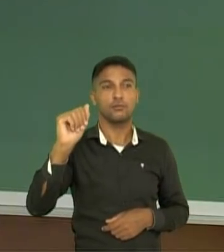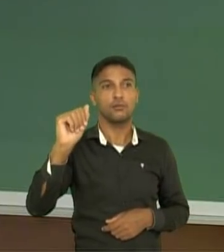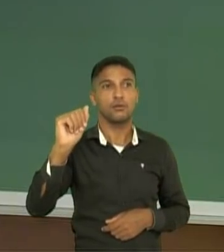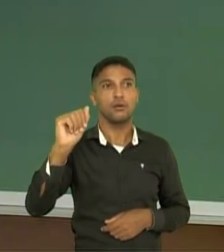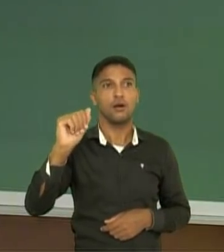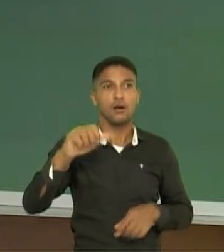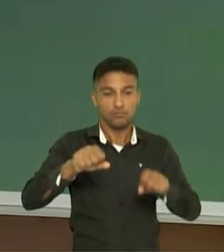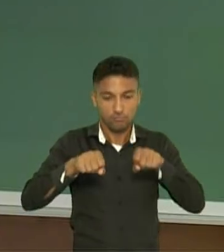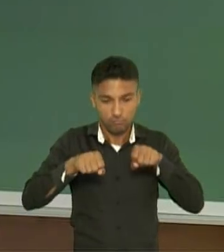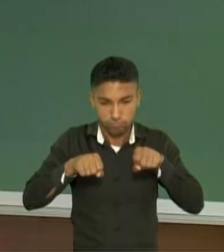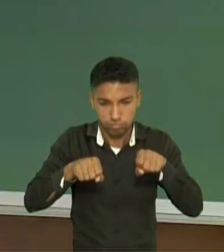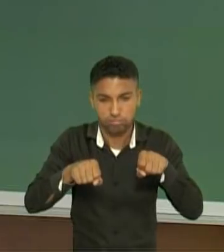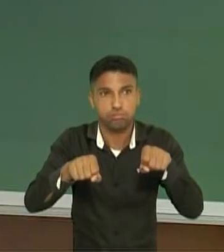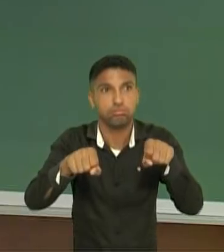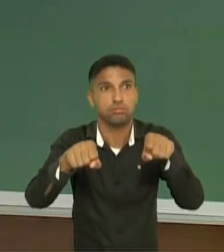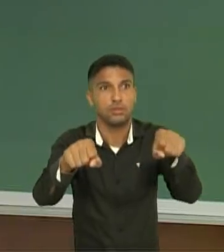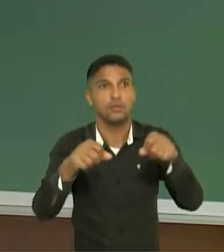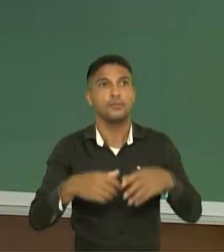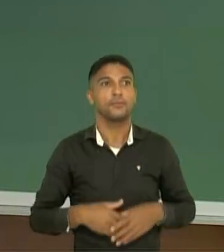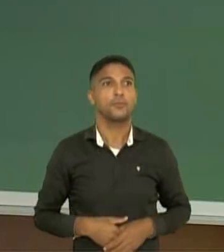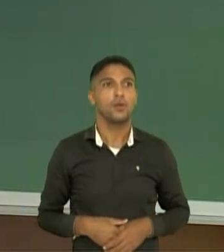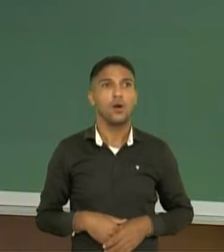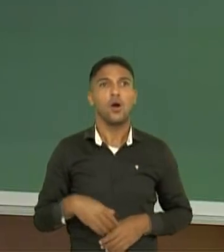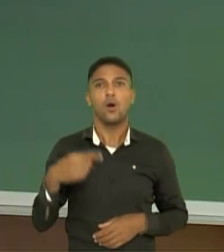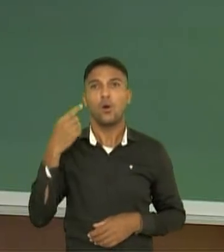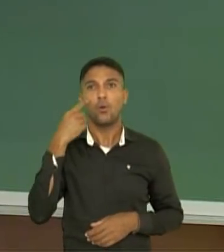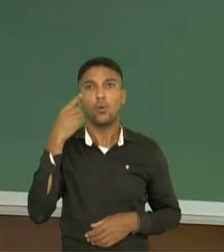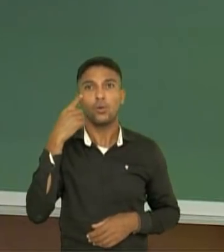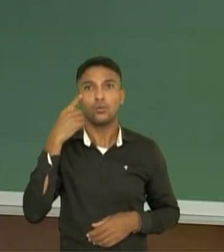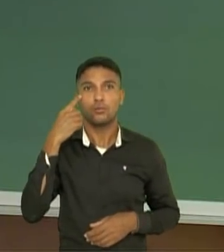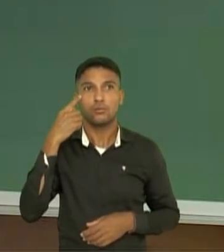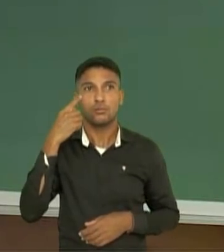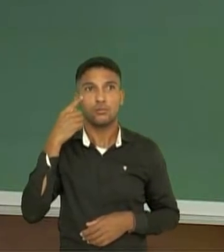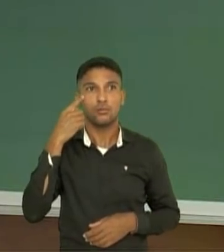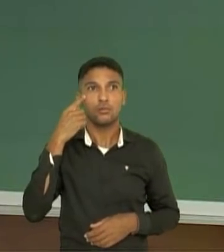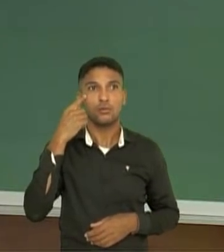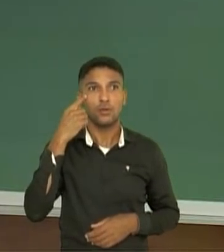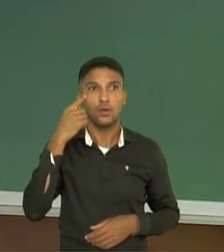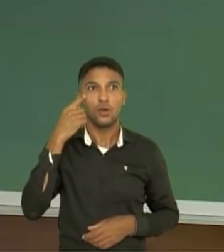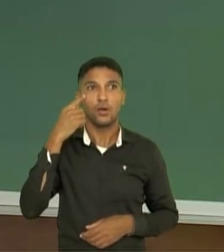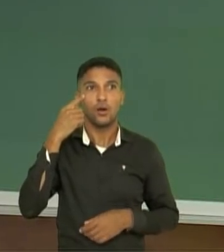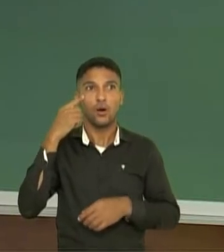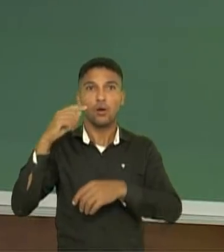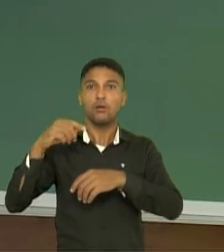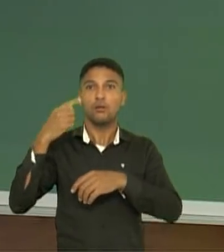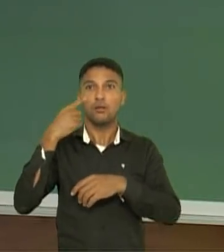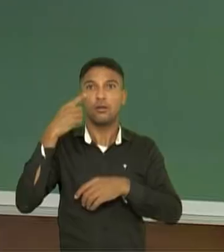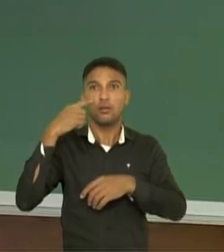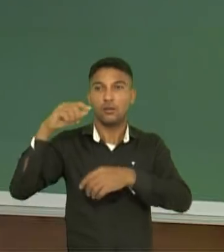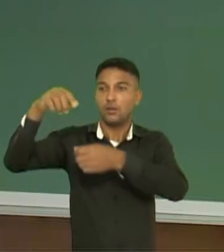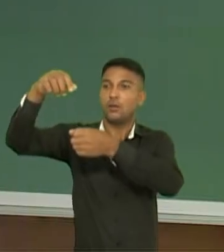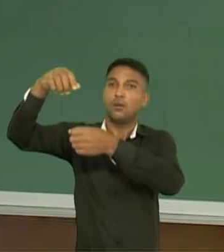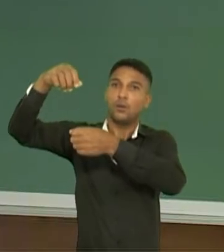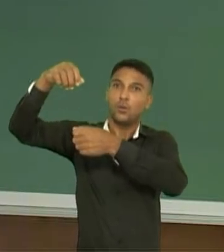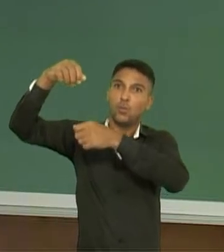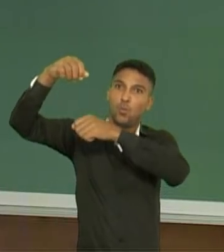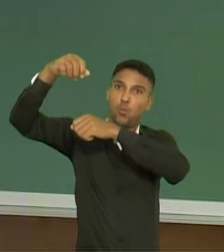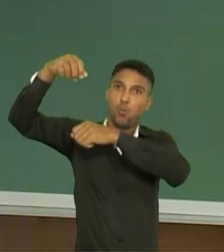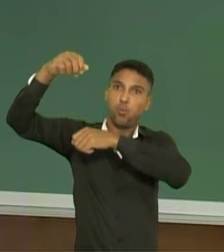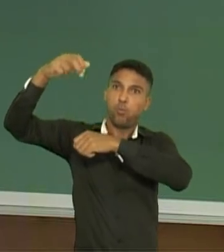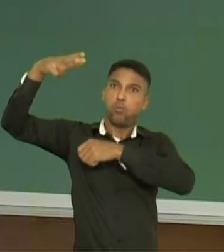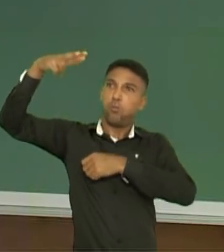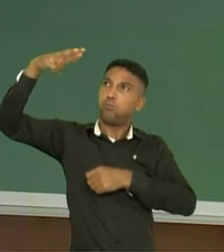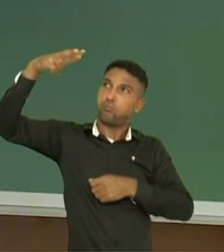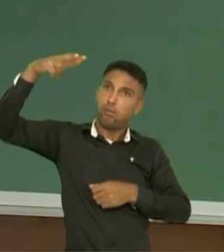tendo o paraquedas, né? Por exemplo, Paranaguá, lá o pessoal gosta muito de descer de paraquedas, eu sempre vejo da minha casa o pessoal